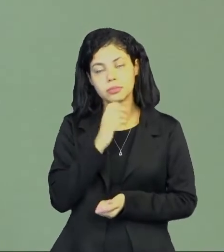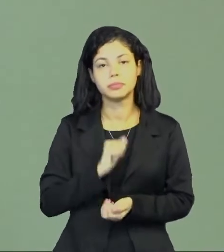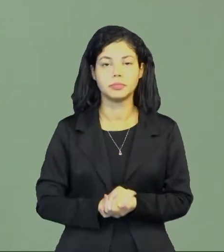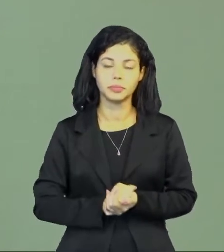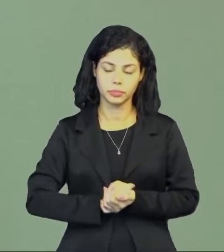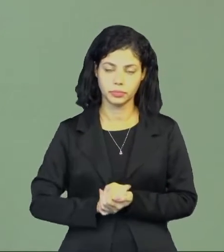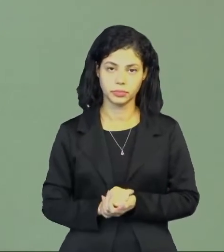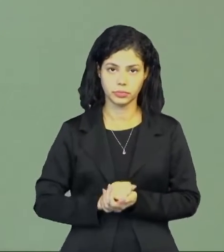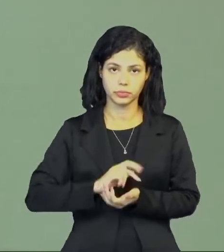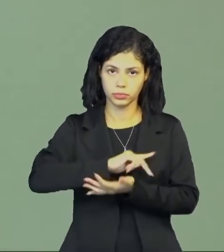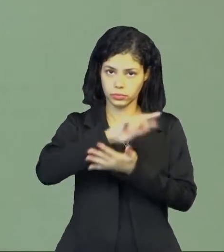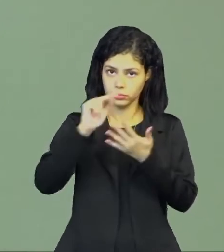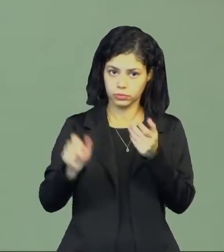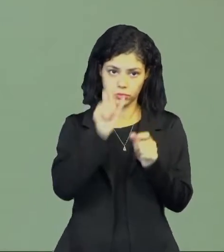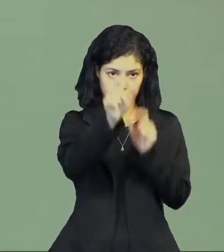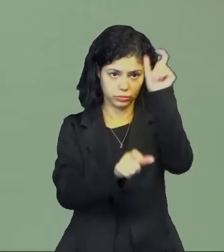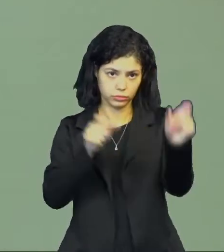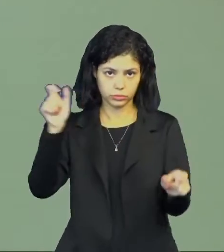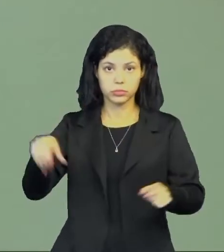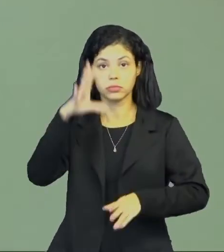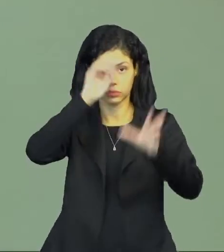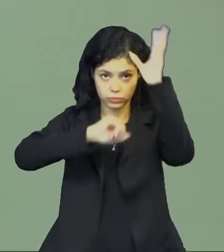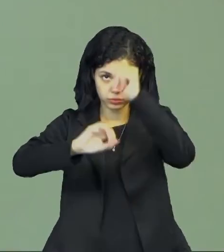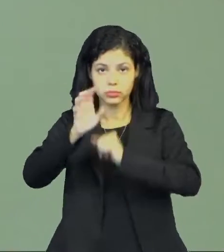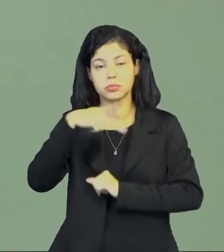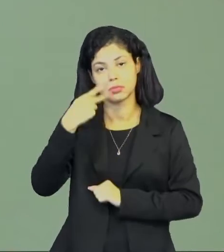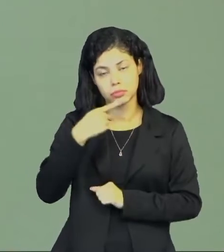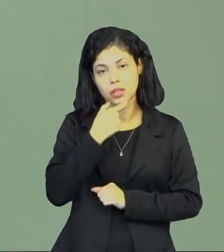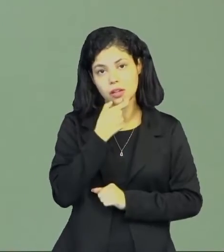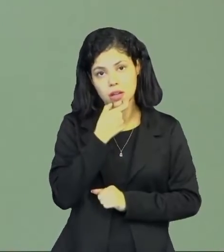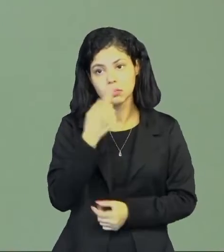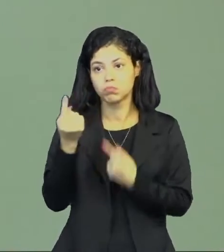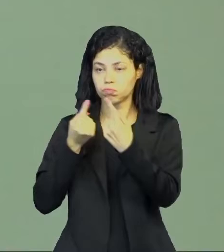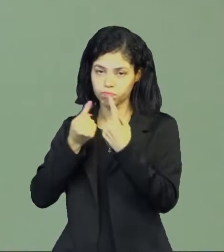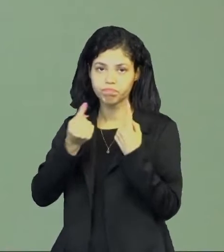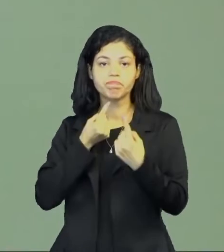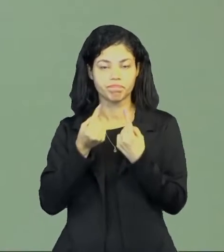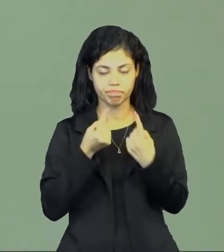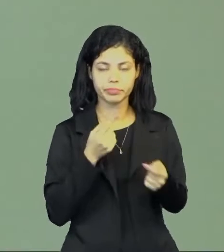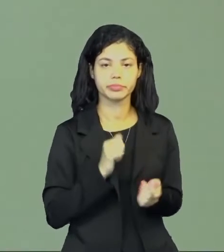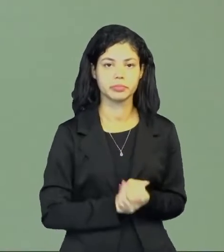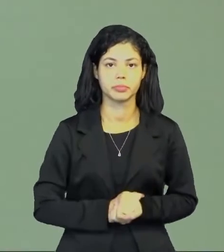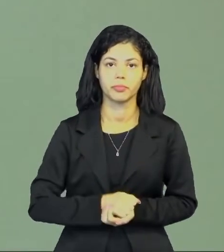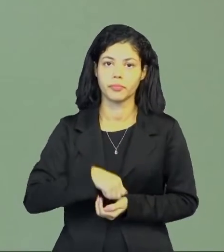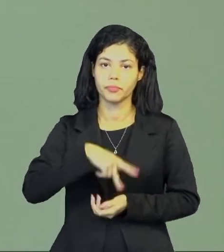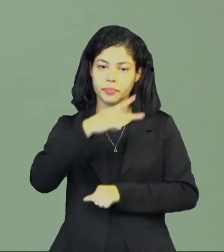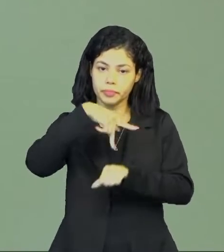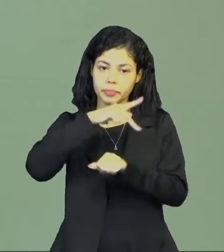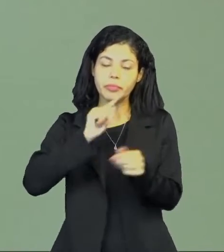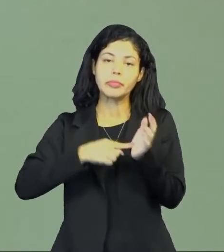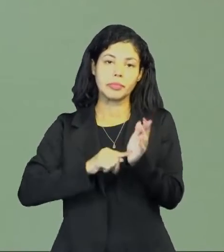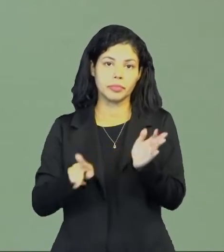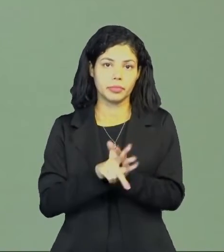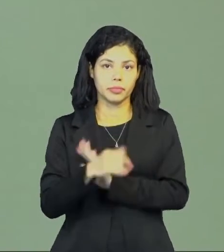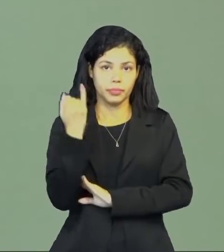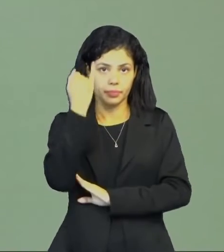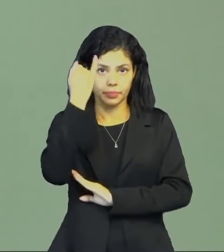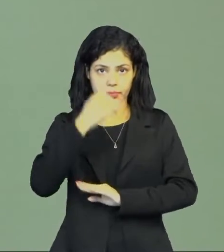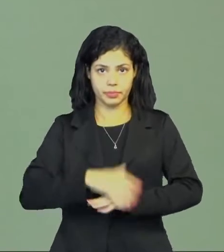atletas de grandes partes do mundo, eles aprendem a falar inglês para poder se comunicar, né, nesses países de ponta aí,